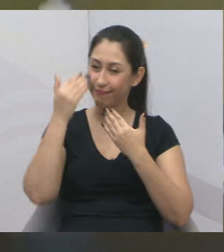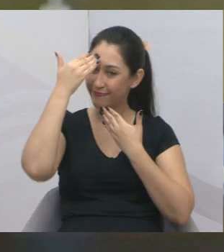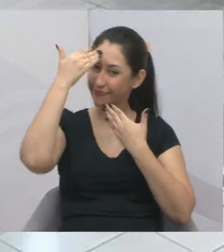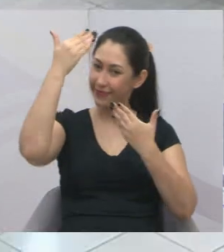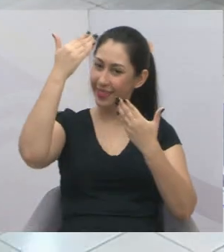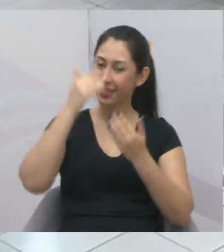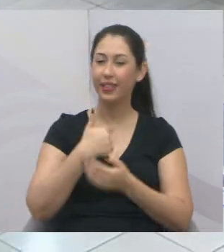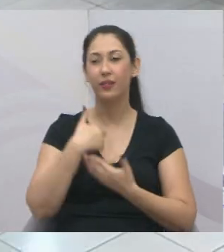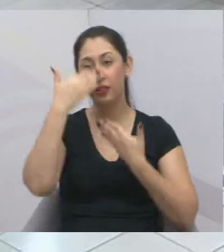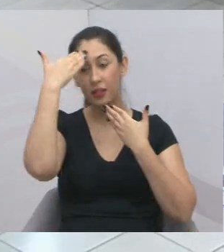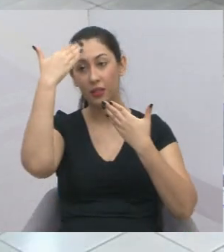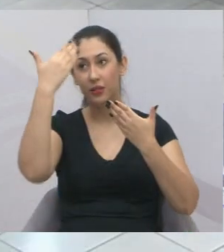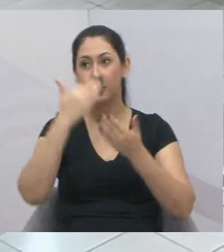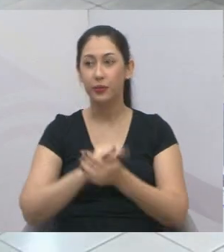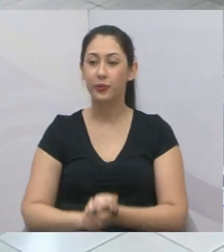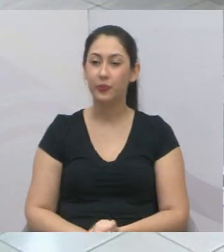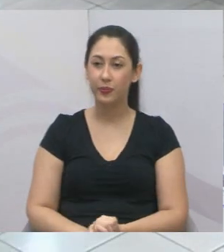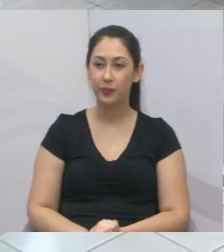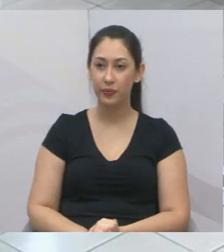Ok, agradeço.